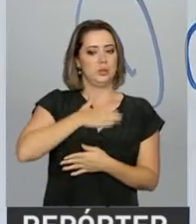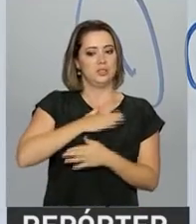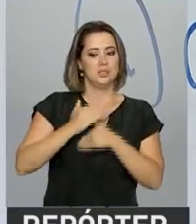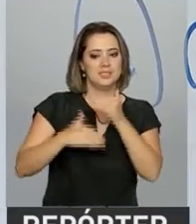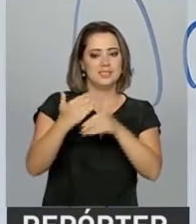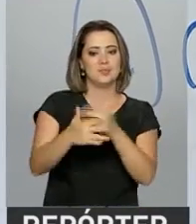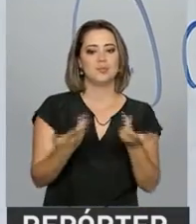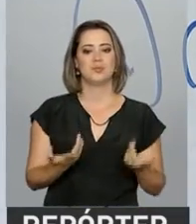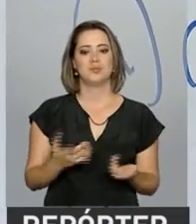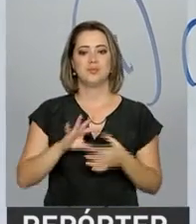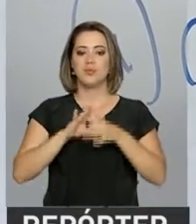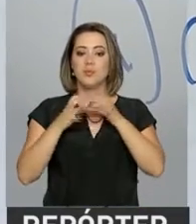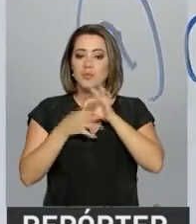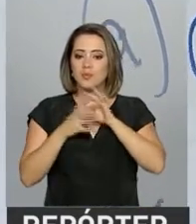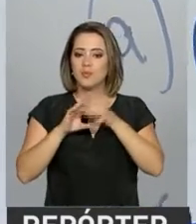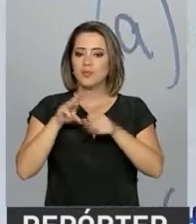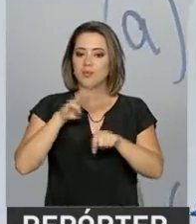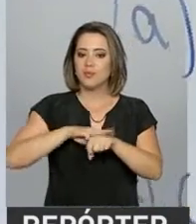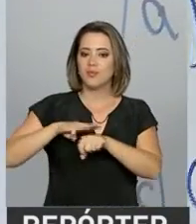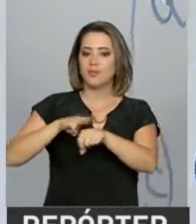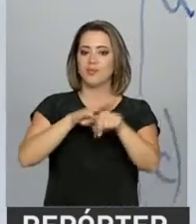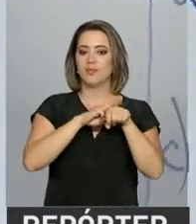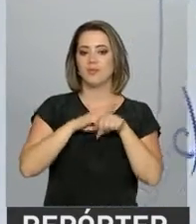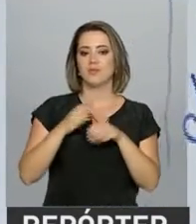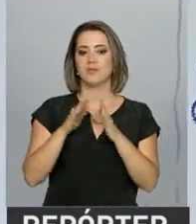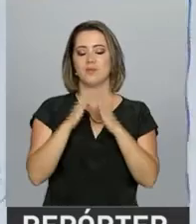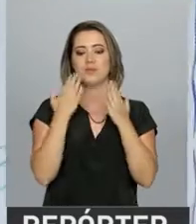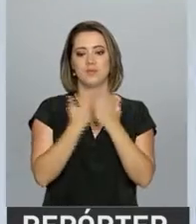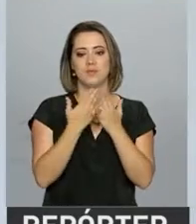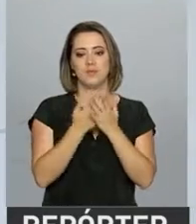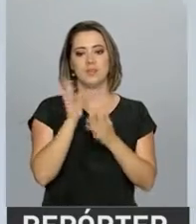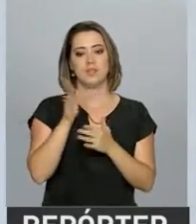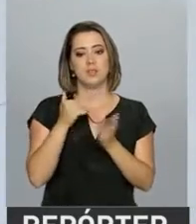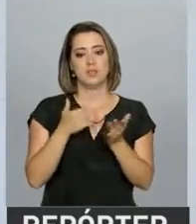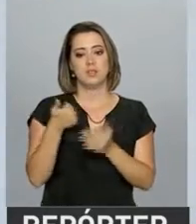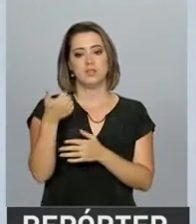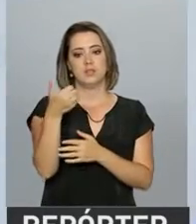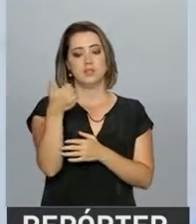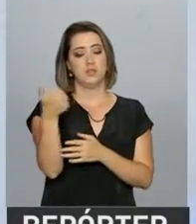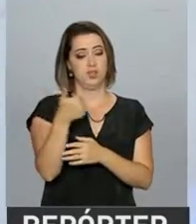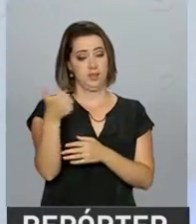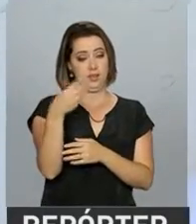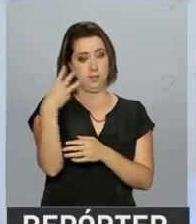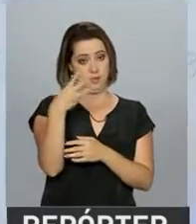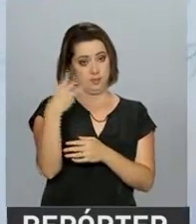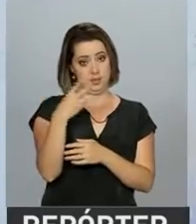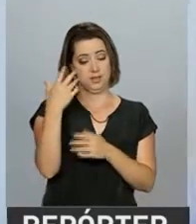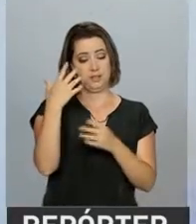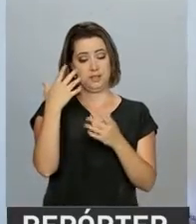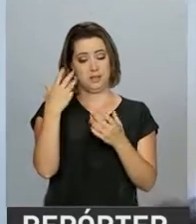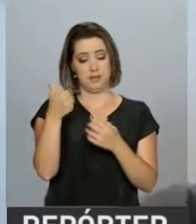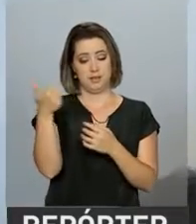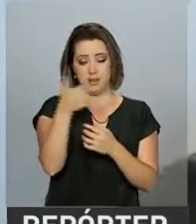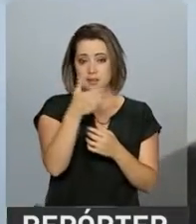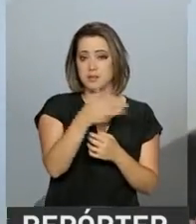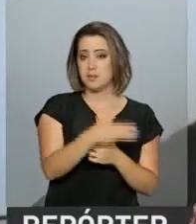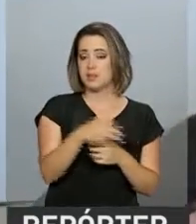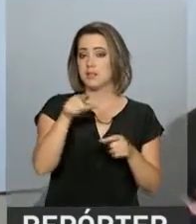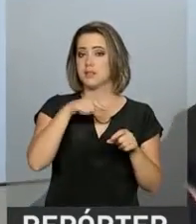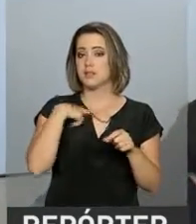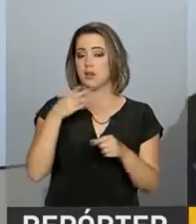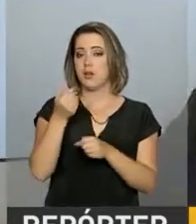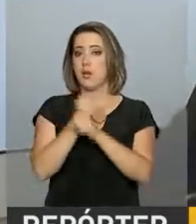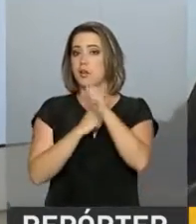A Olimpíada Brasileira de Matemática das Escolas Públicas já está na 13ª edição. Ano passado foram